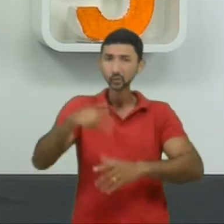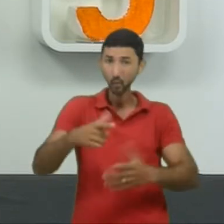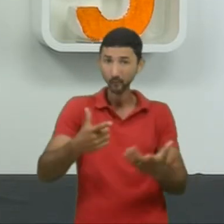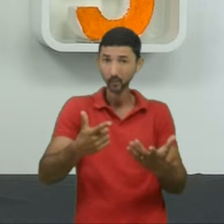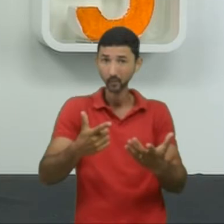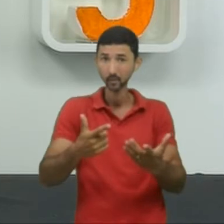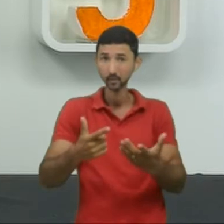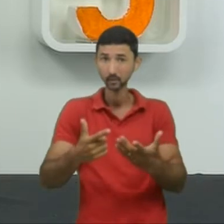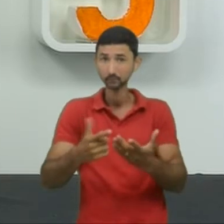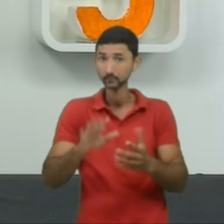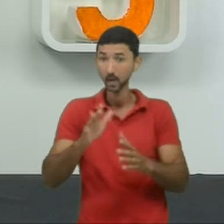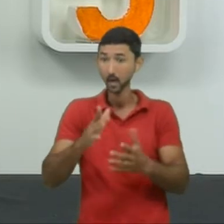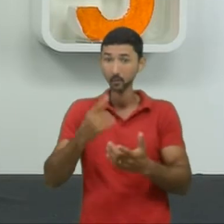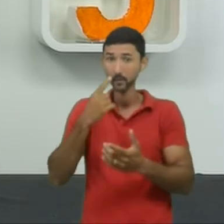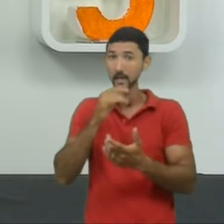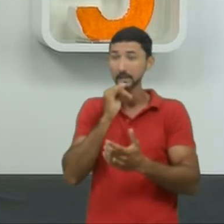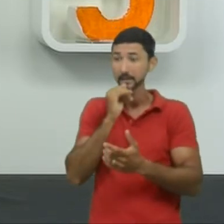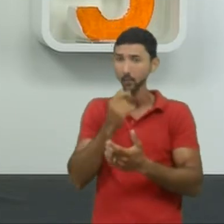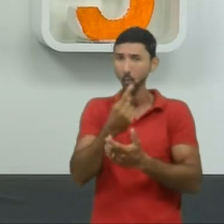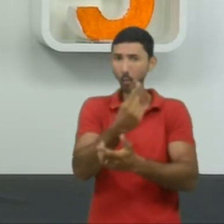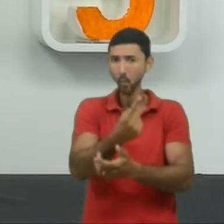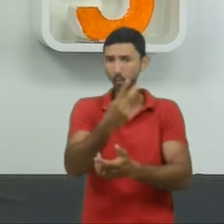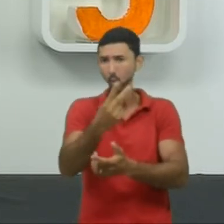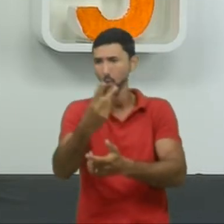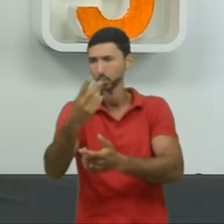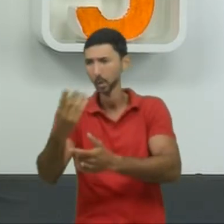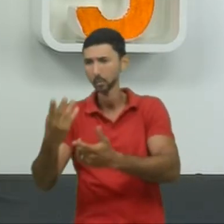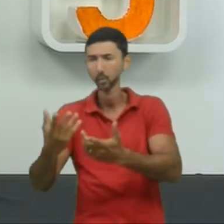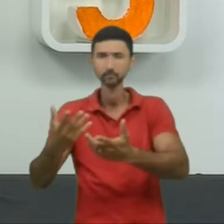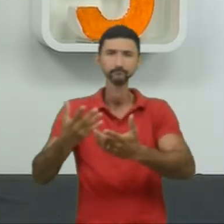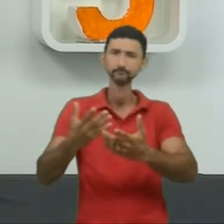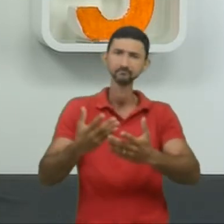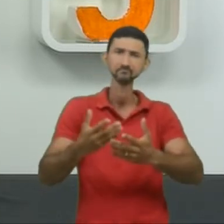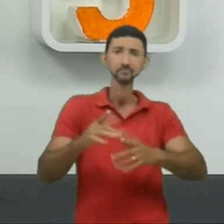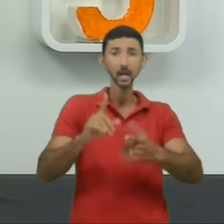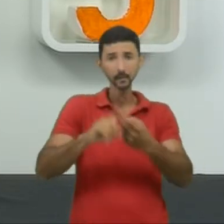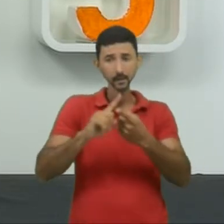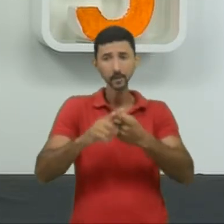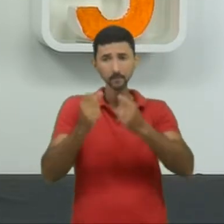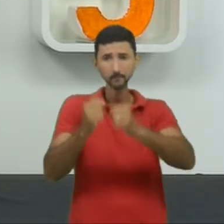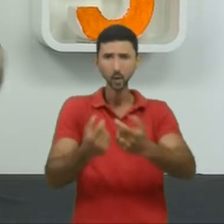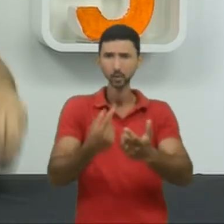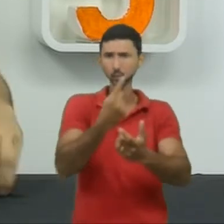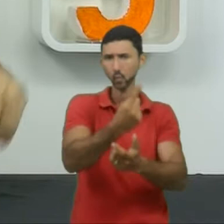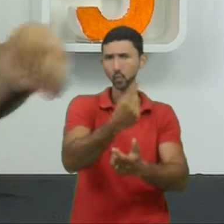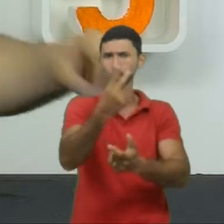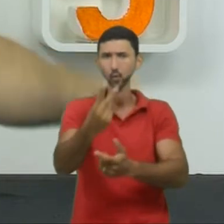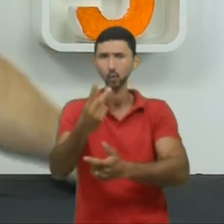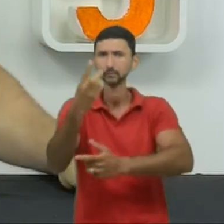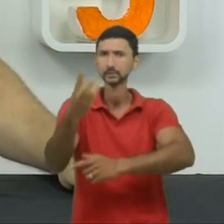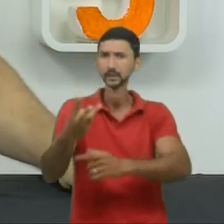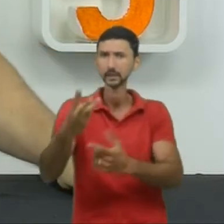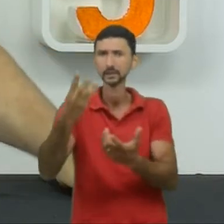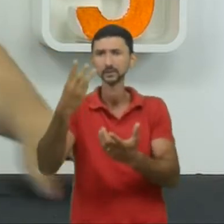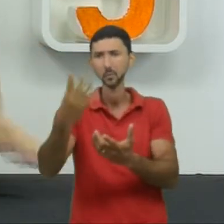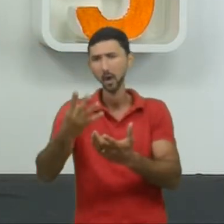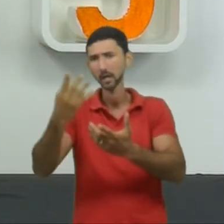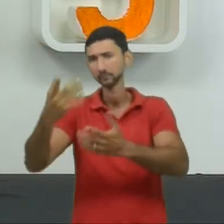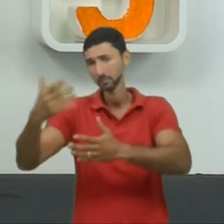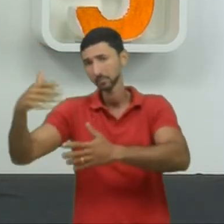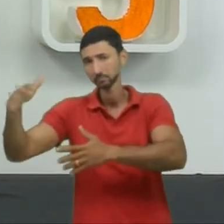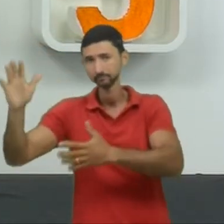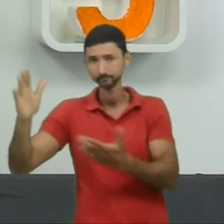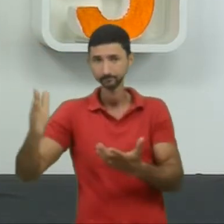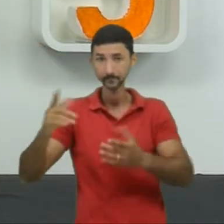não da maneira como a gente vem contando até o presente momento. Pode ser assim também, 1, 2, 3, mas a gente